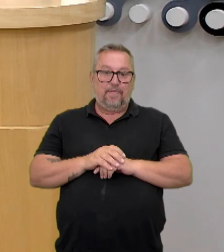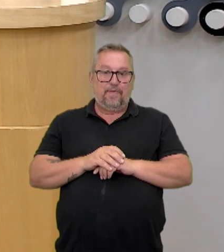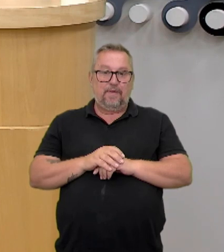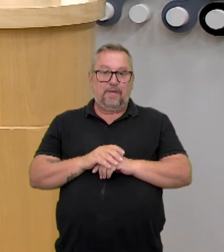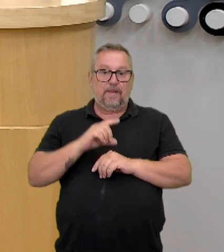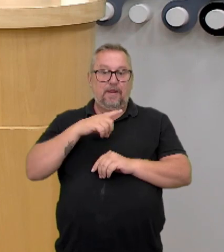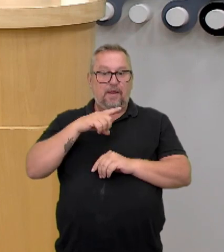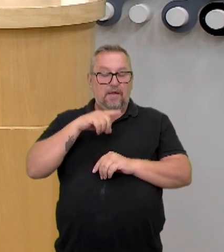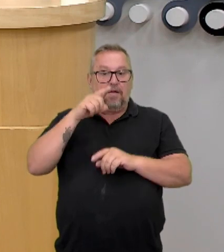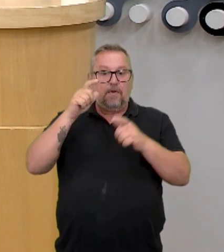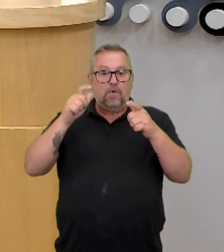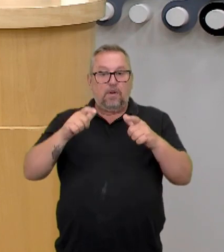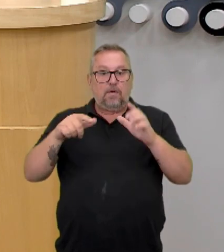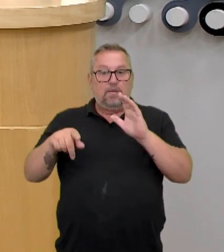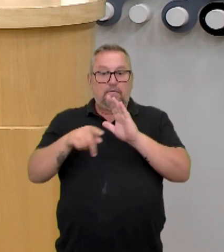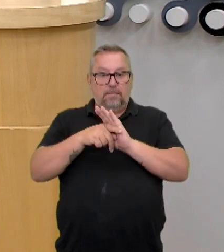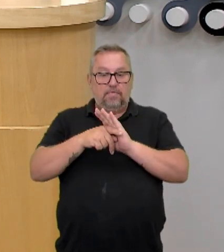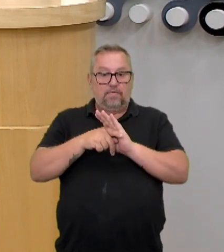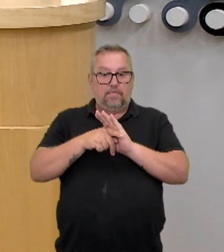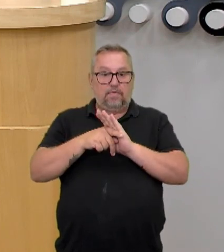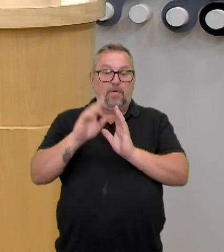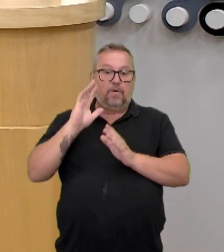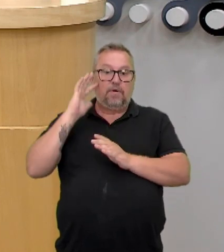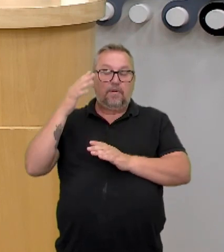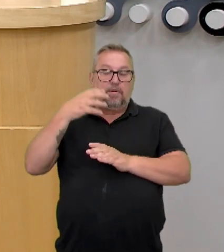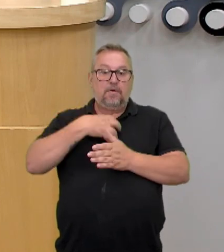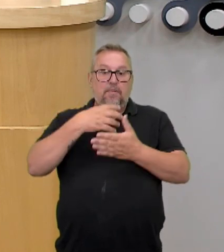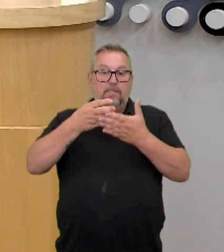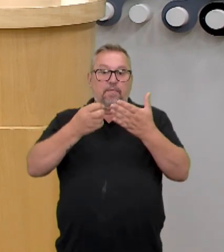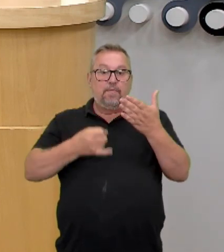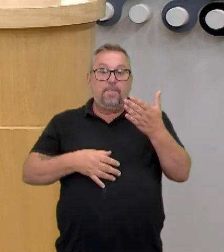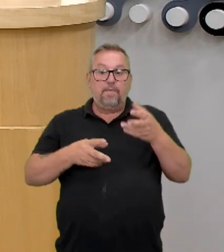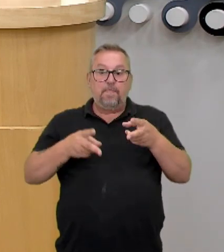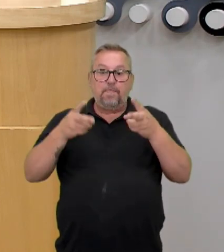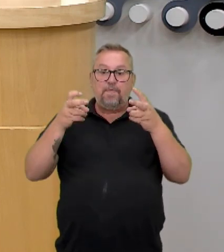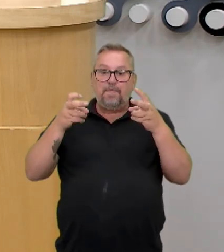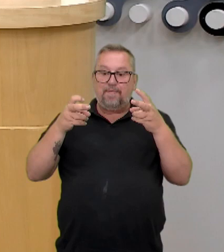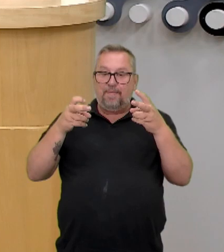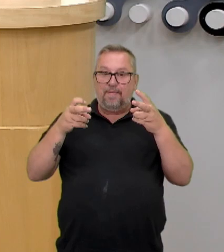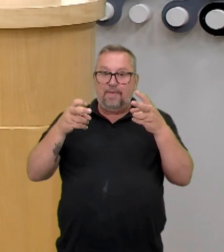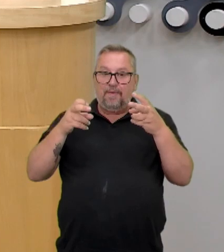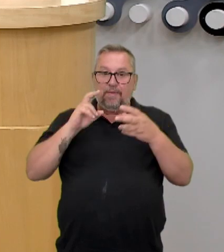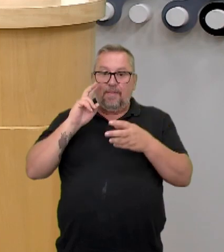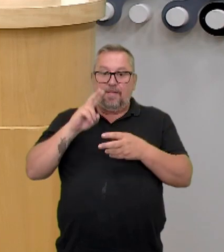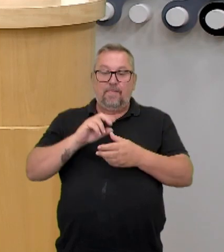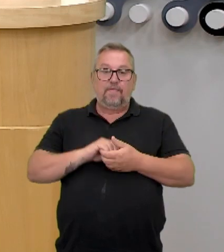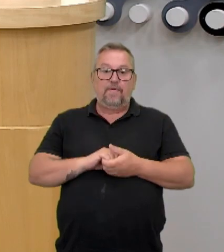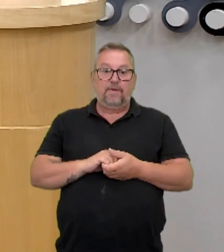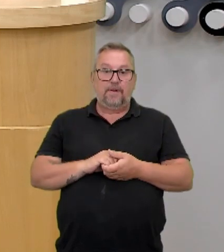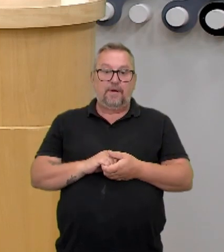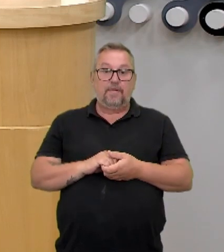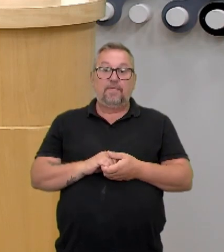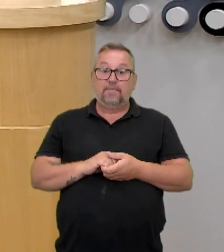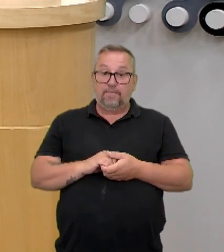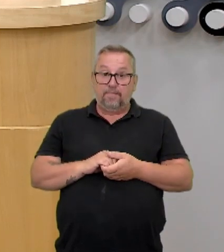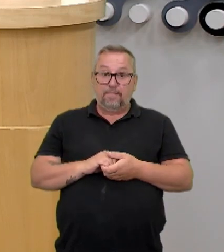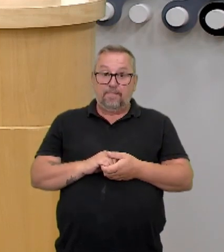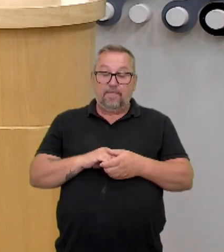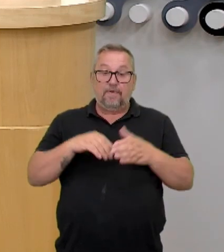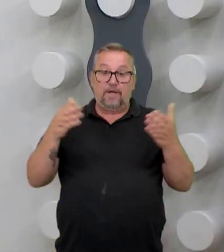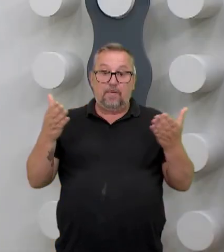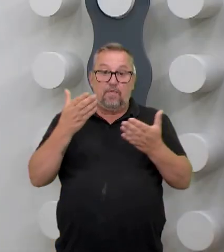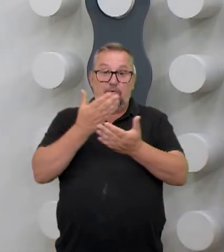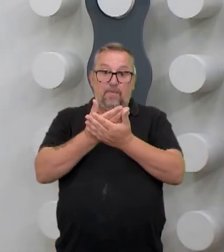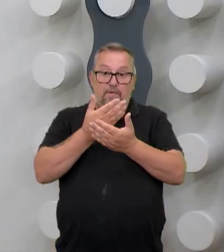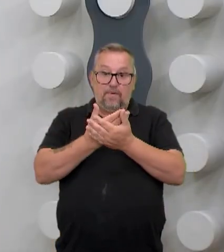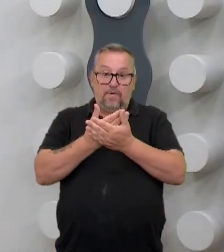que tem esses espaços aí no jornal. Então, essa característica eu percebi quando eu vasculhei ali um pouquinho o Rio One Watch. Muito bem, entrando na aula de hoje, como a